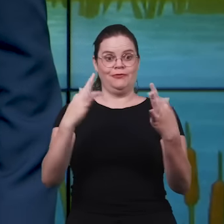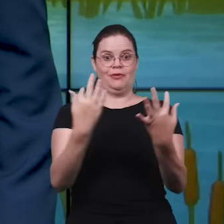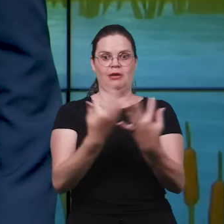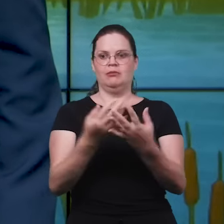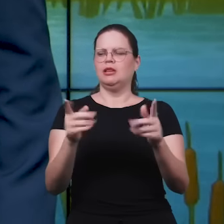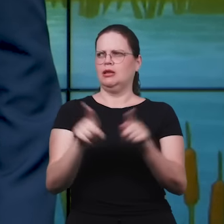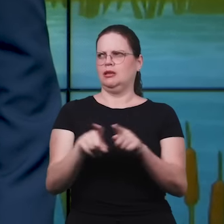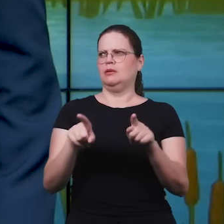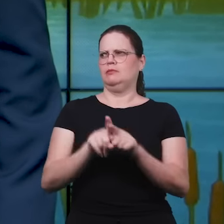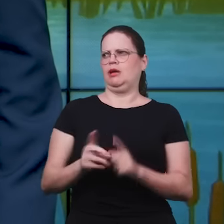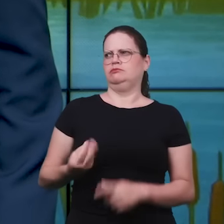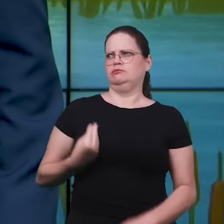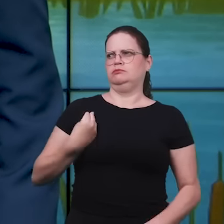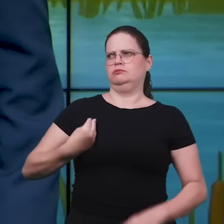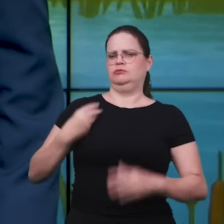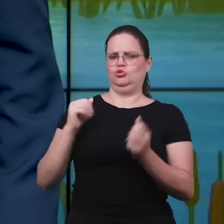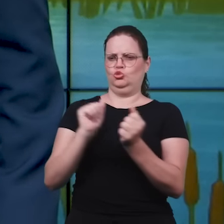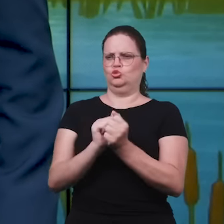família representada,